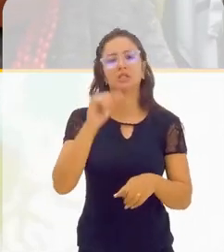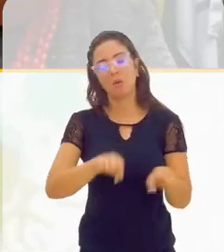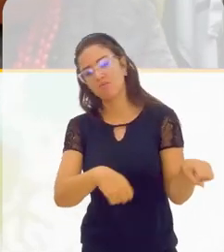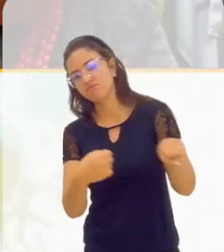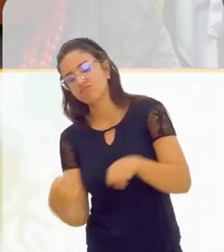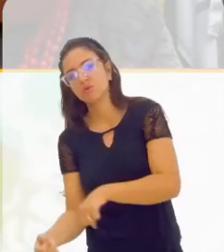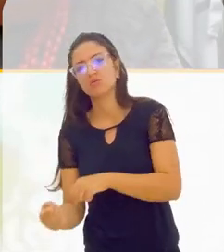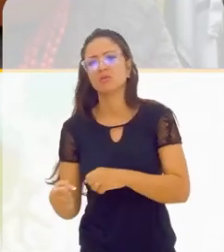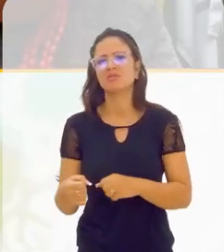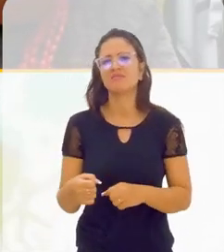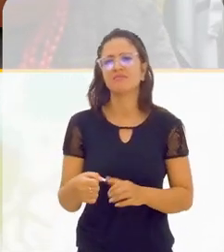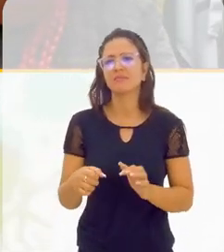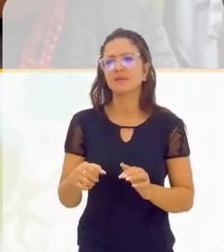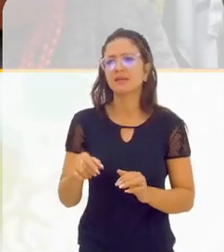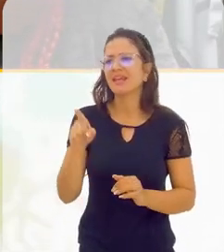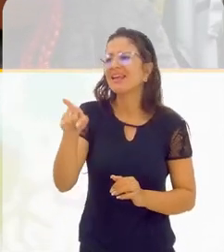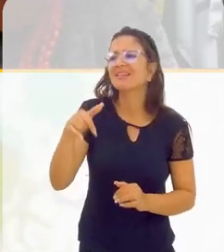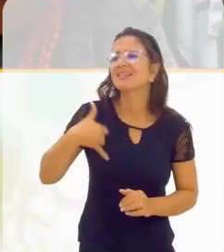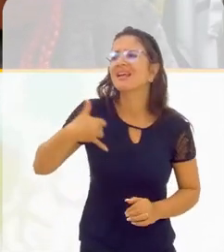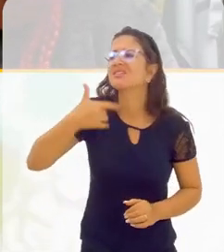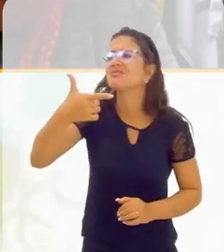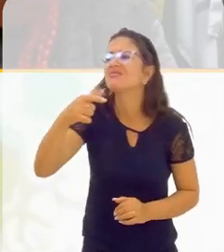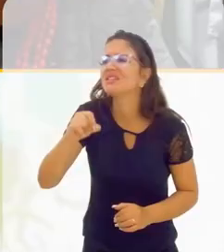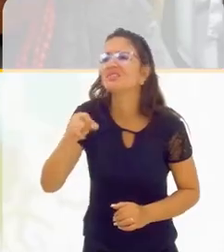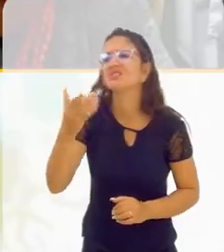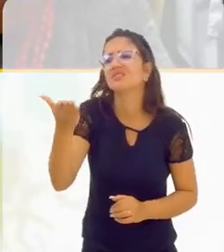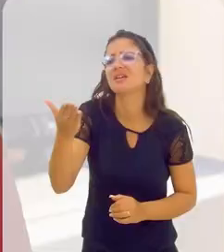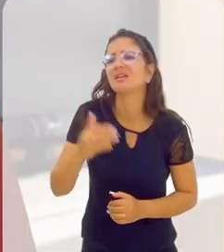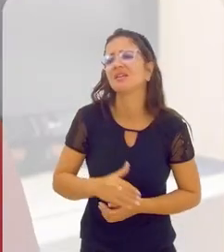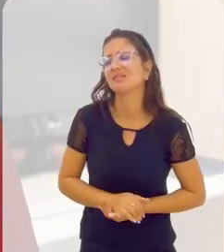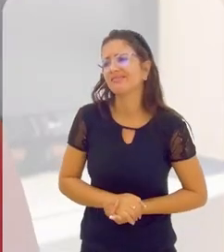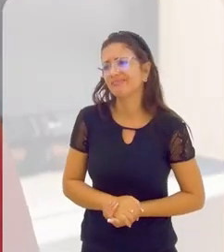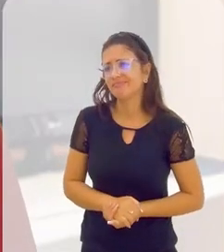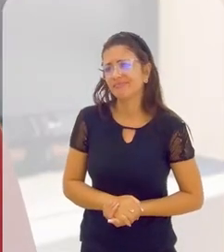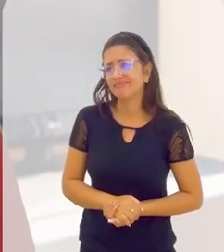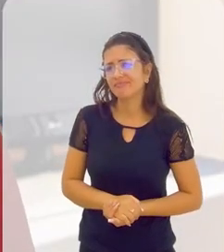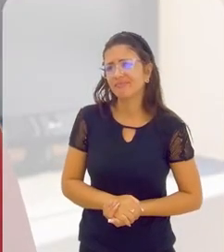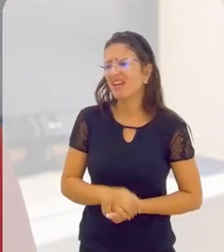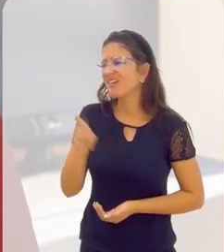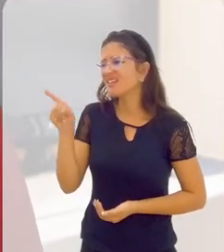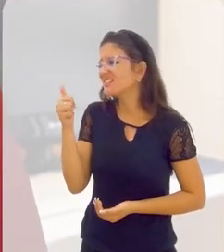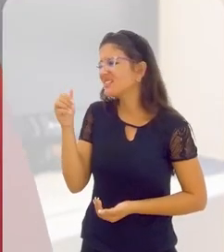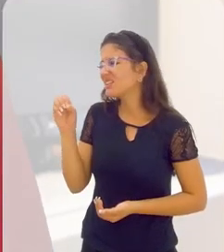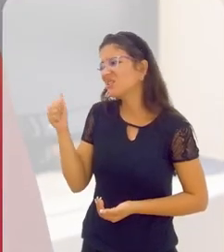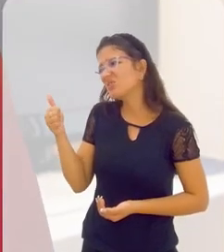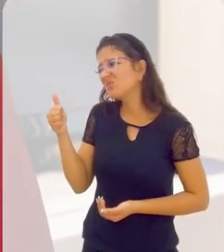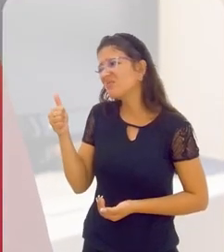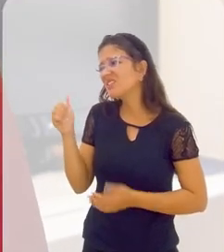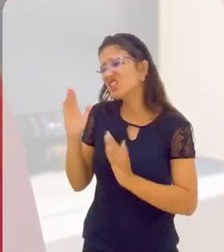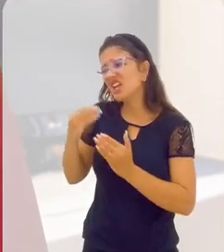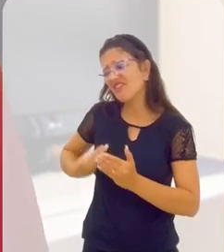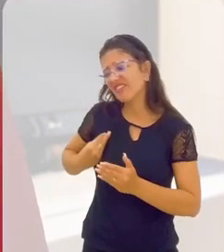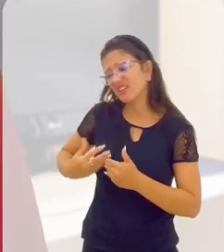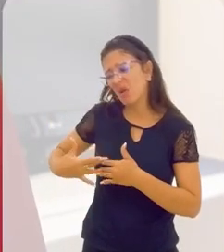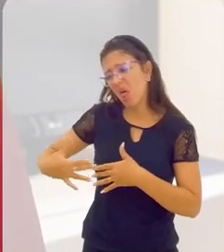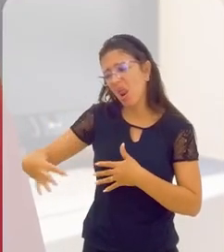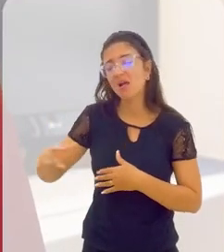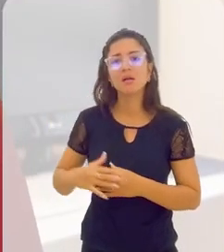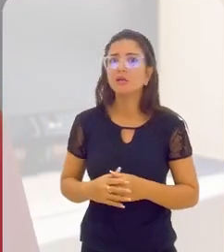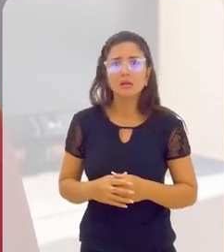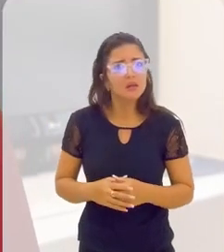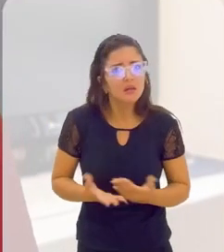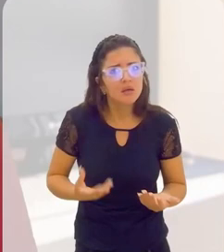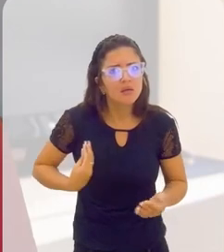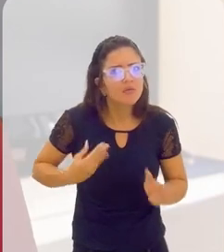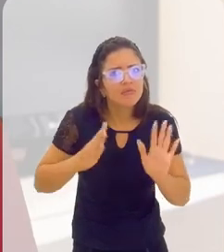né não vou atender a velhinha de 101 é uma vida muitas pessoas mais novas já foram